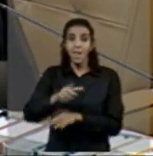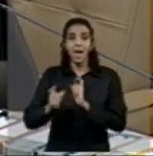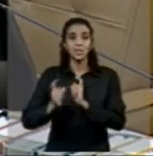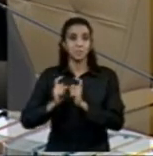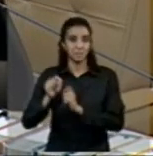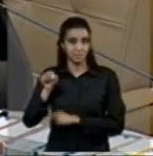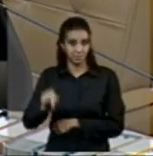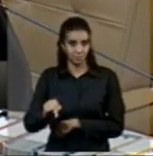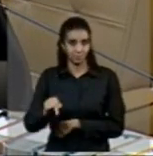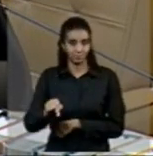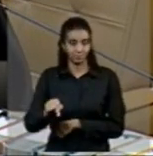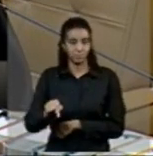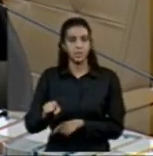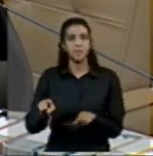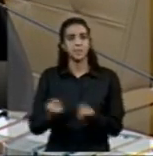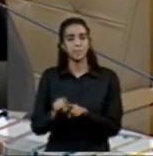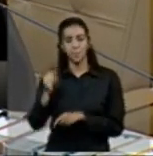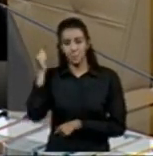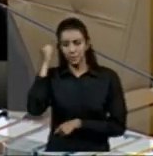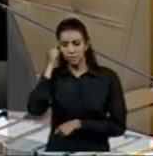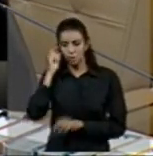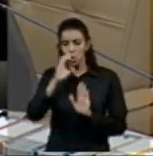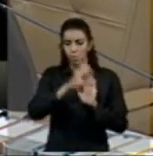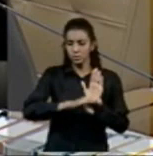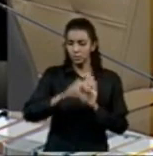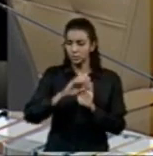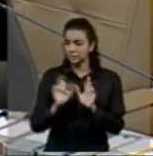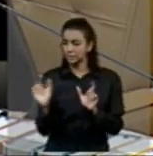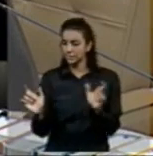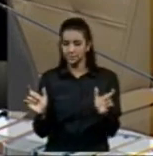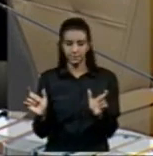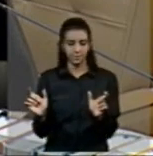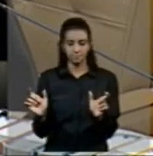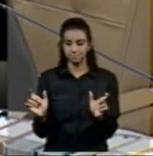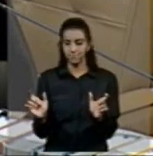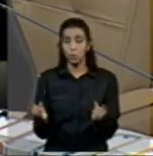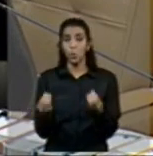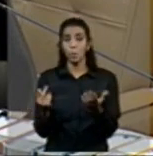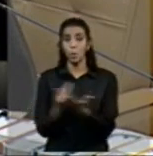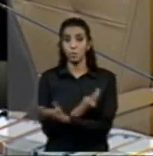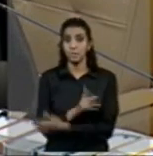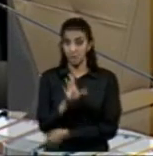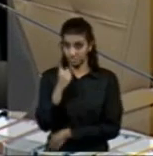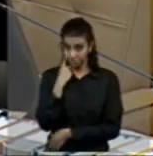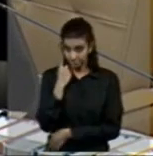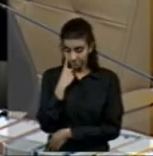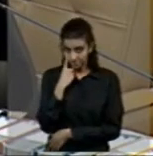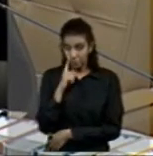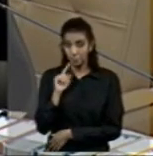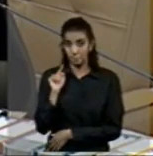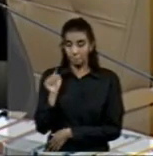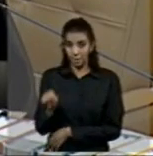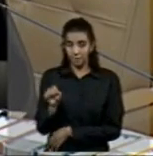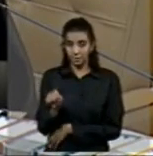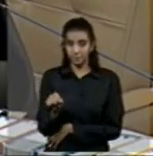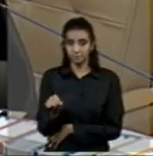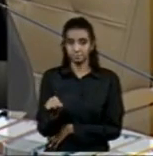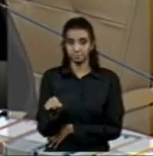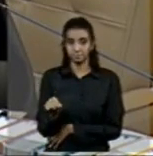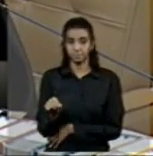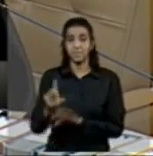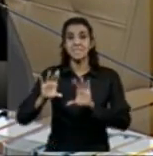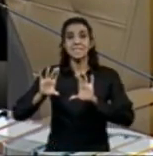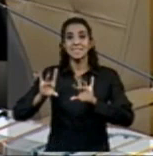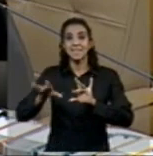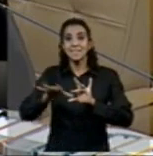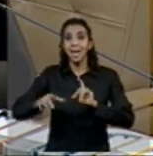administração, colacionando os seguintes conceitos a respeito do fenômeno. Vejam bem, aqui nas